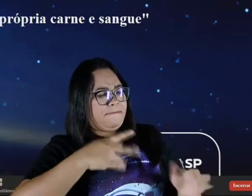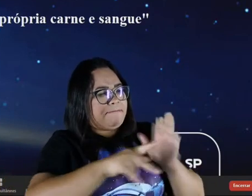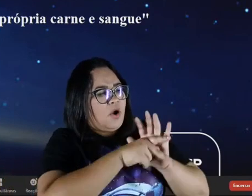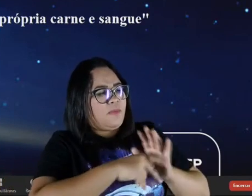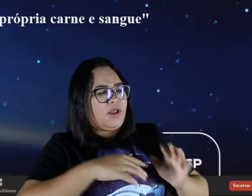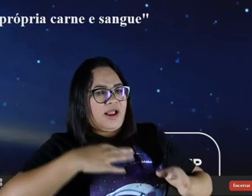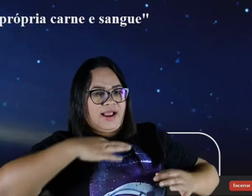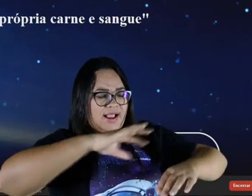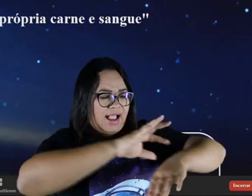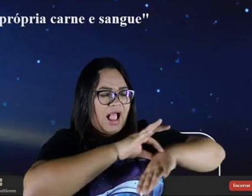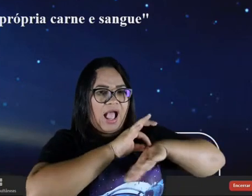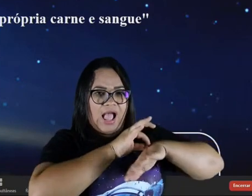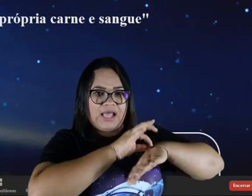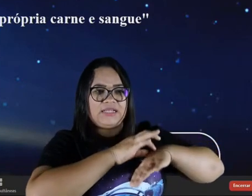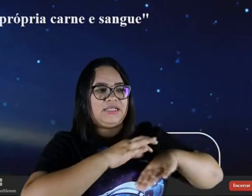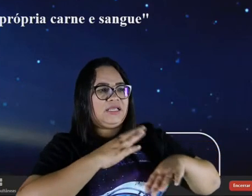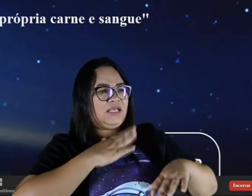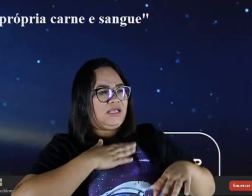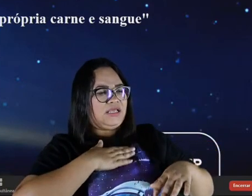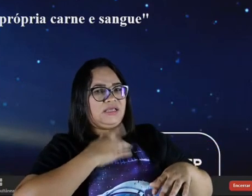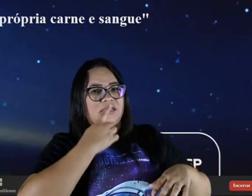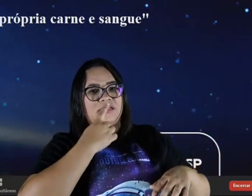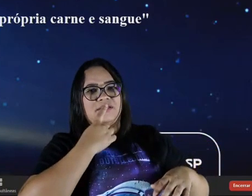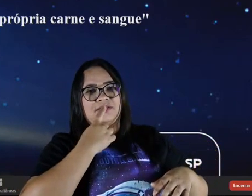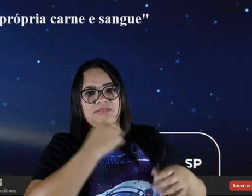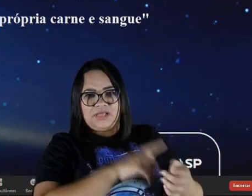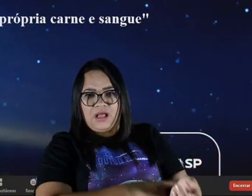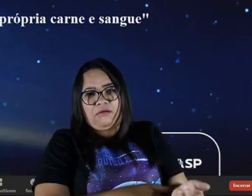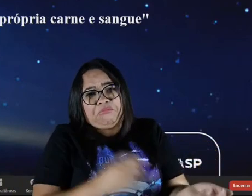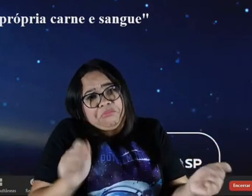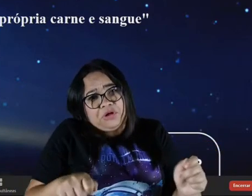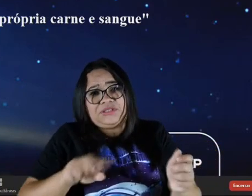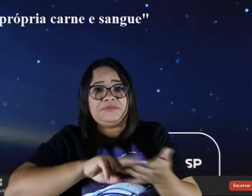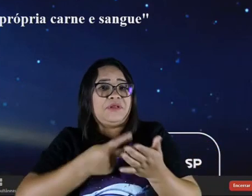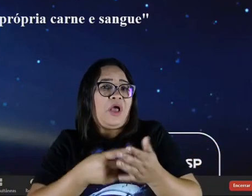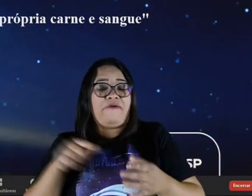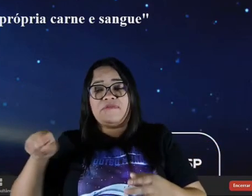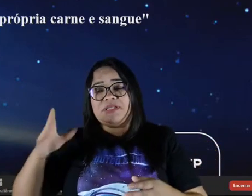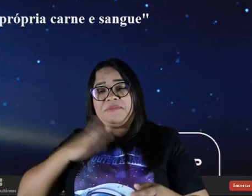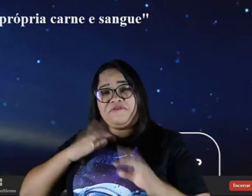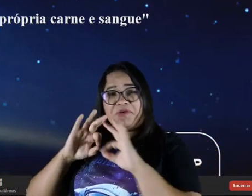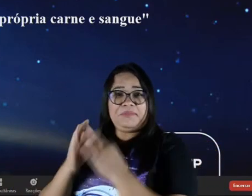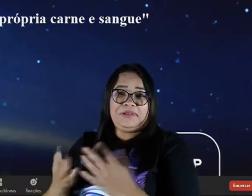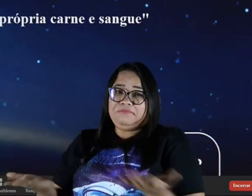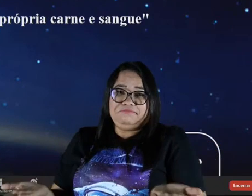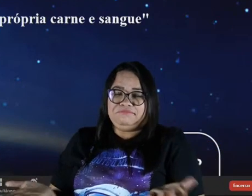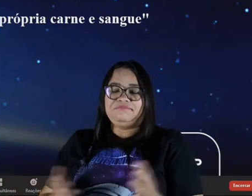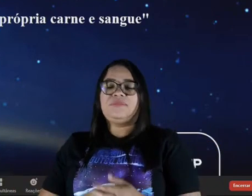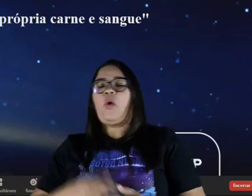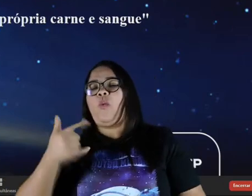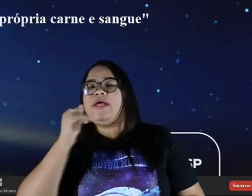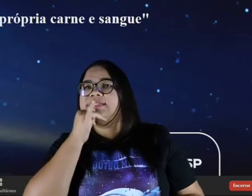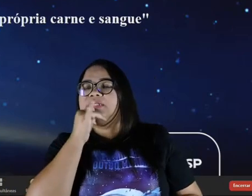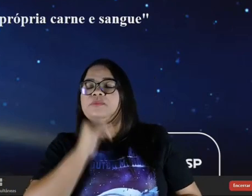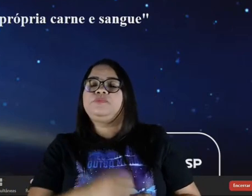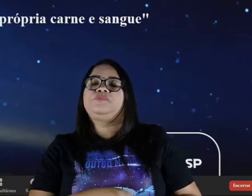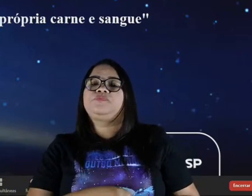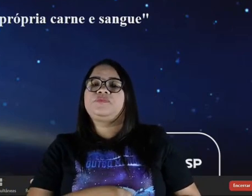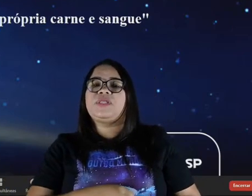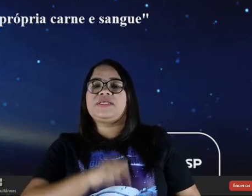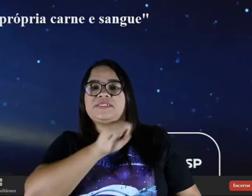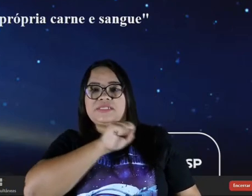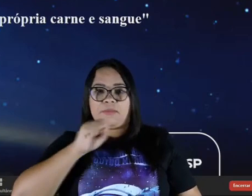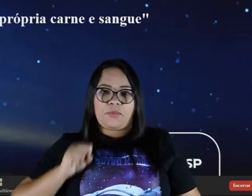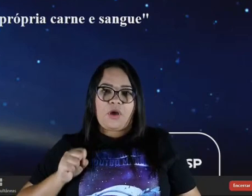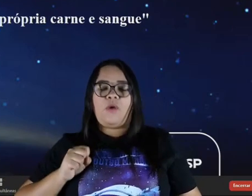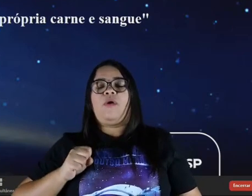poderia traduzir assim, sim, você é meu parente. Perceberam? Outro exemplo, Samuel capítulo 25, verso